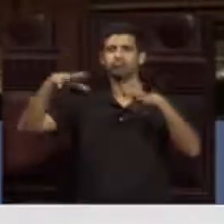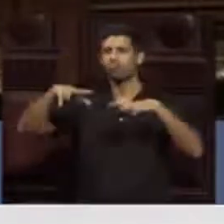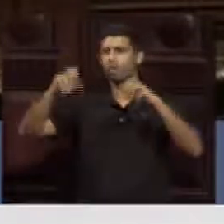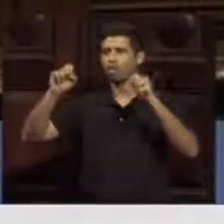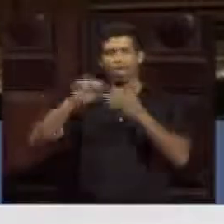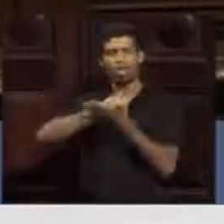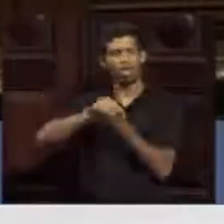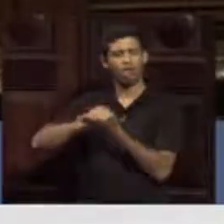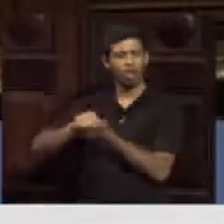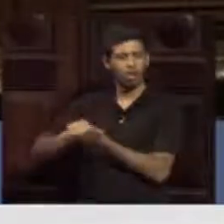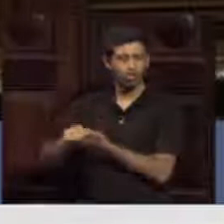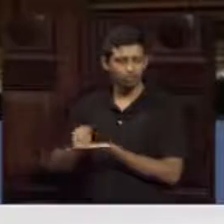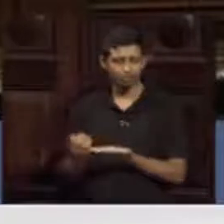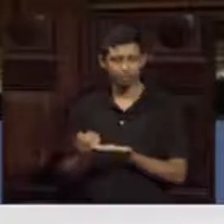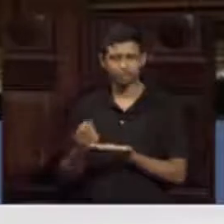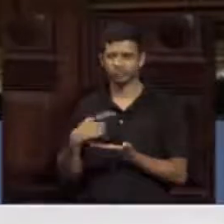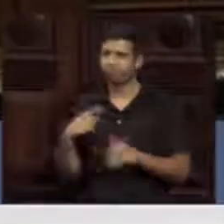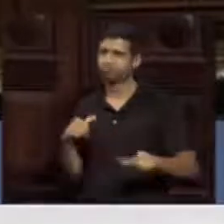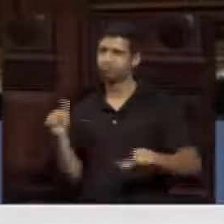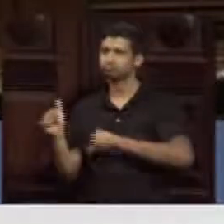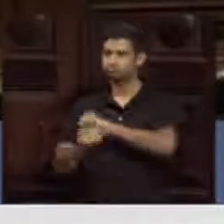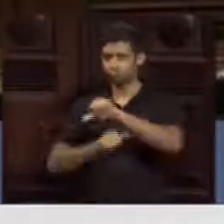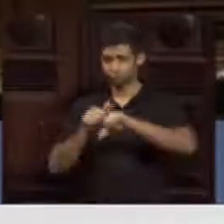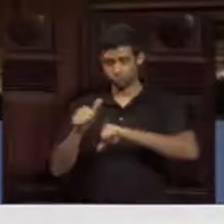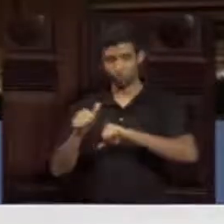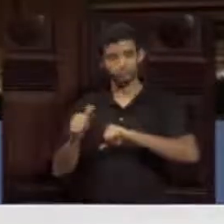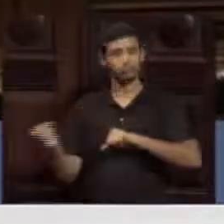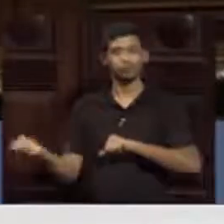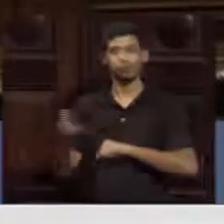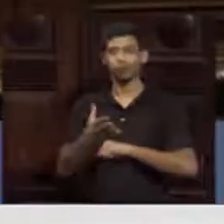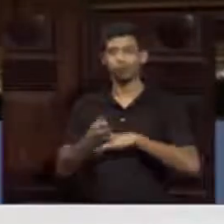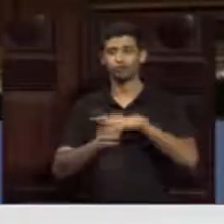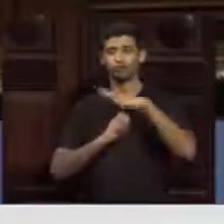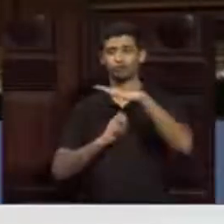renovou a concessão do metrô,